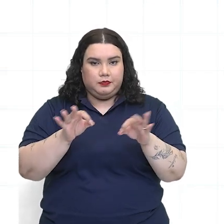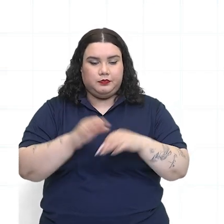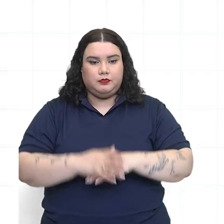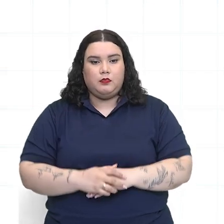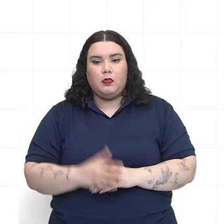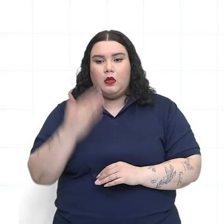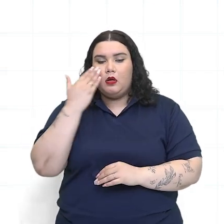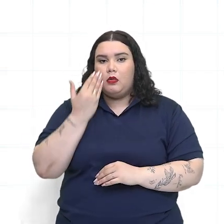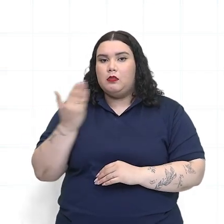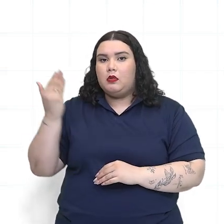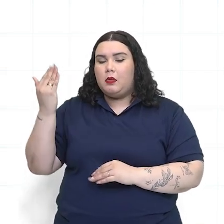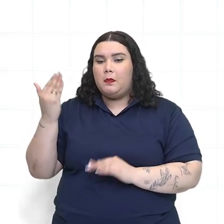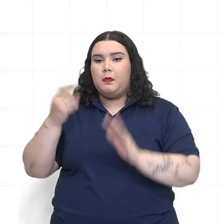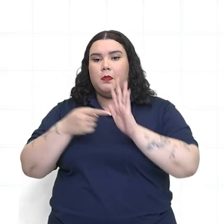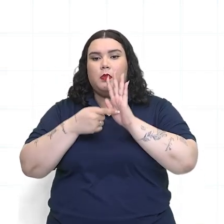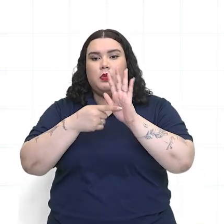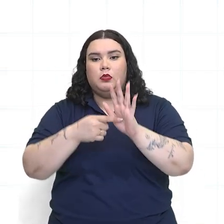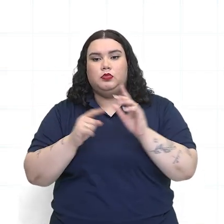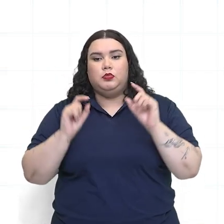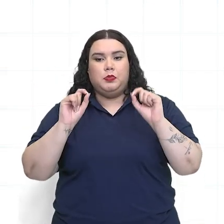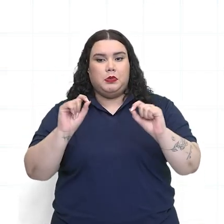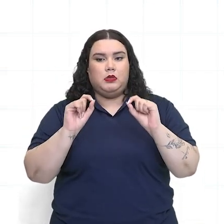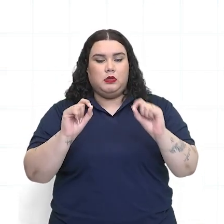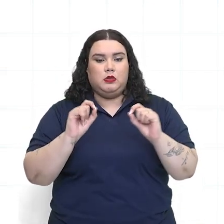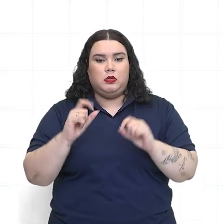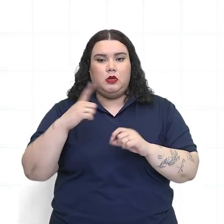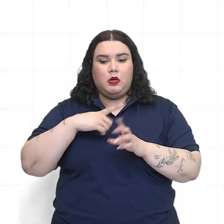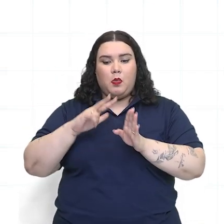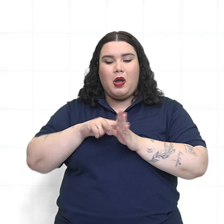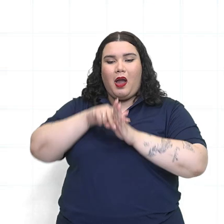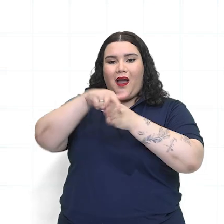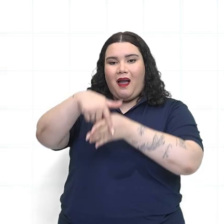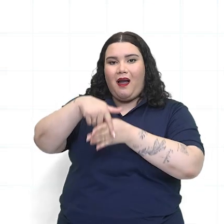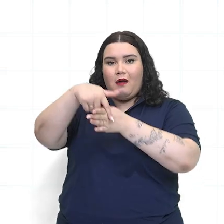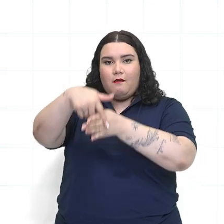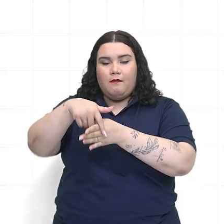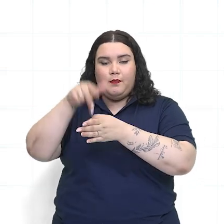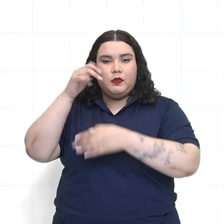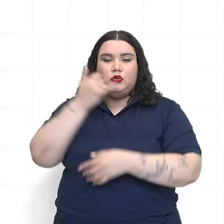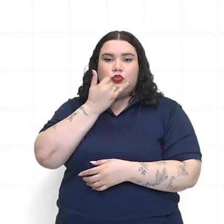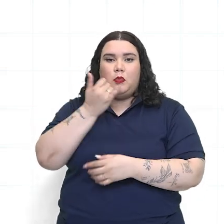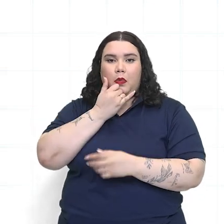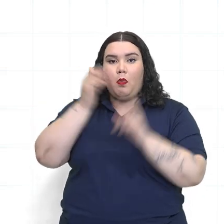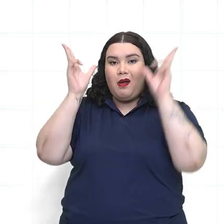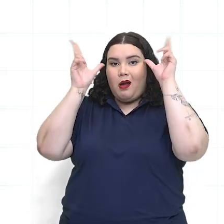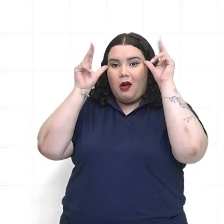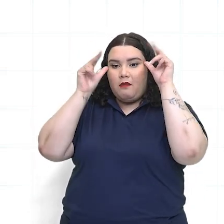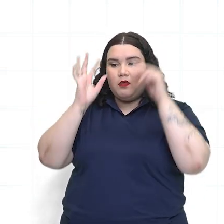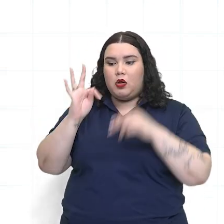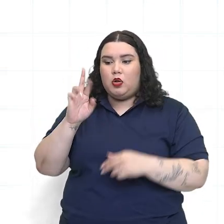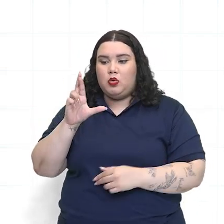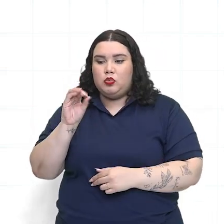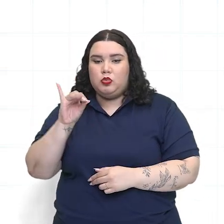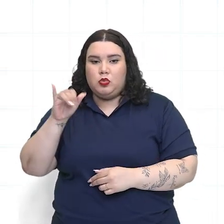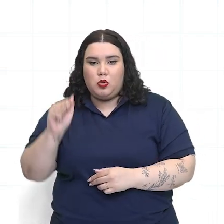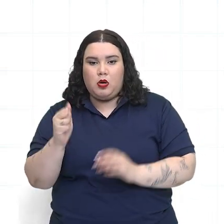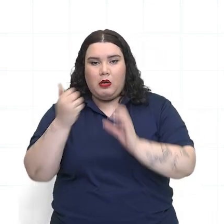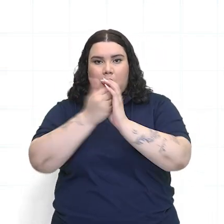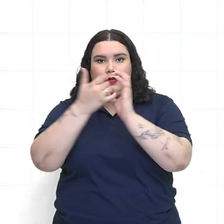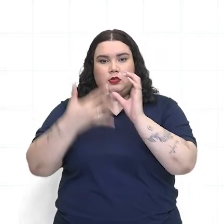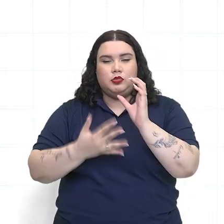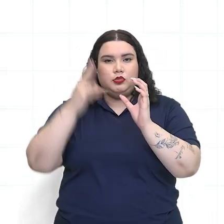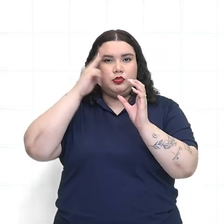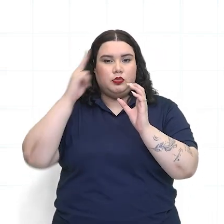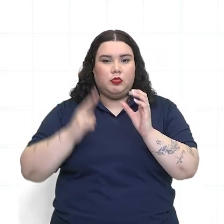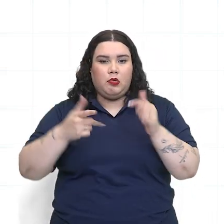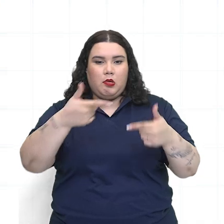Então, aqui nós podemos observar o cavalo de Troia, né, que é um elemento lá da história, né, da